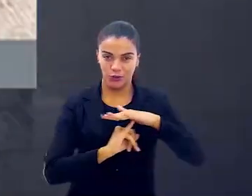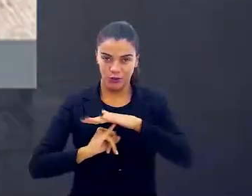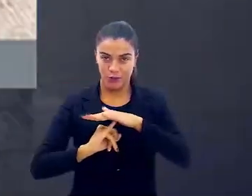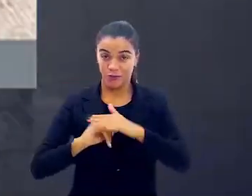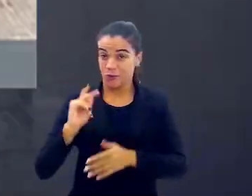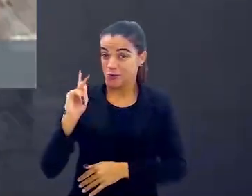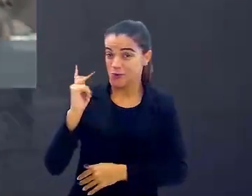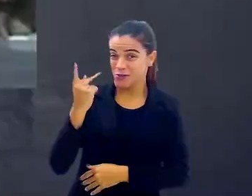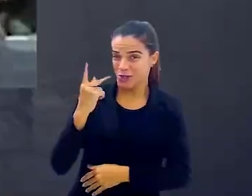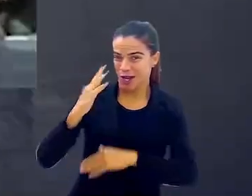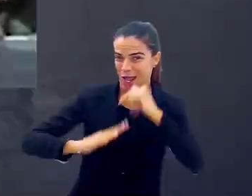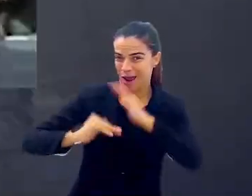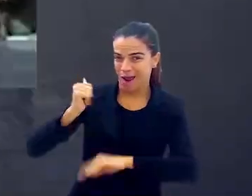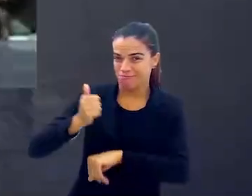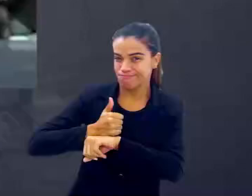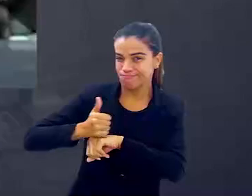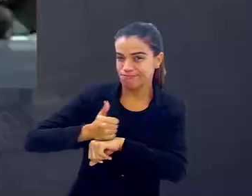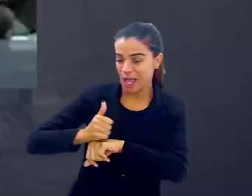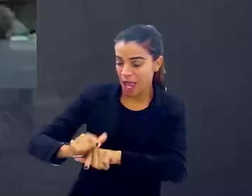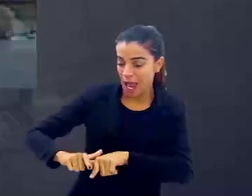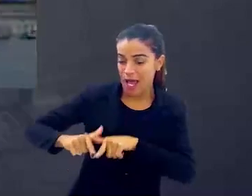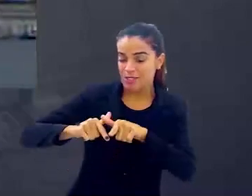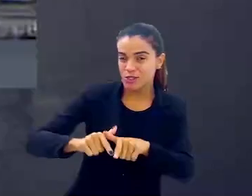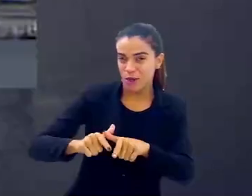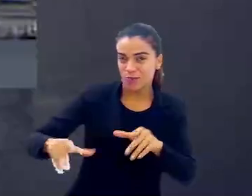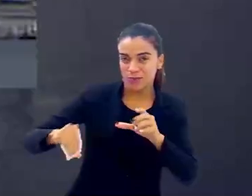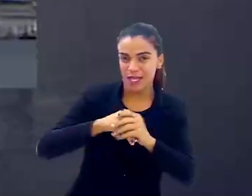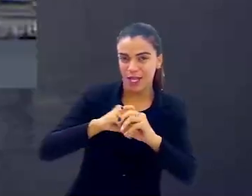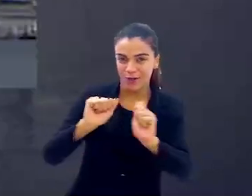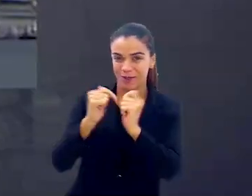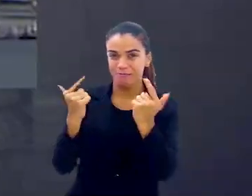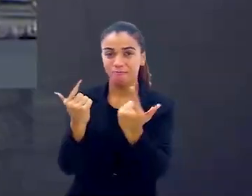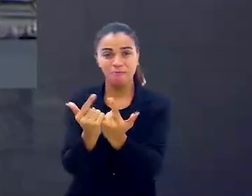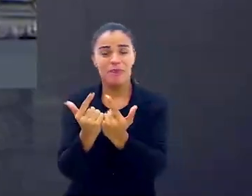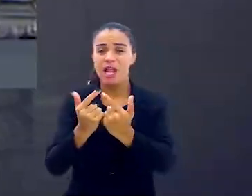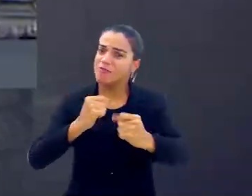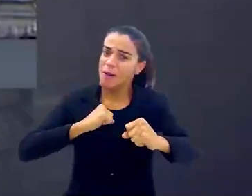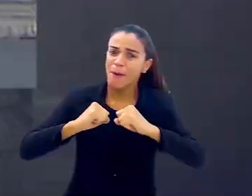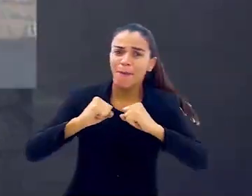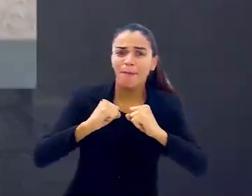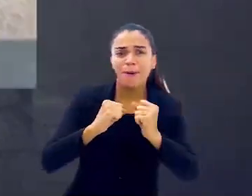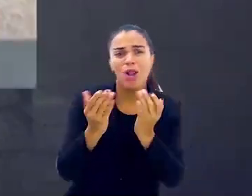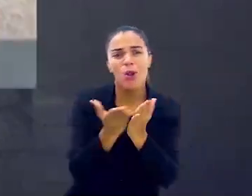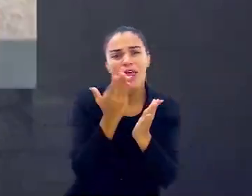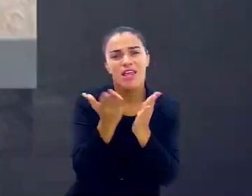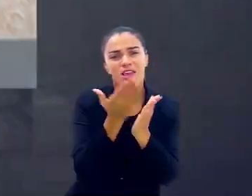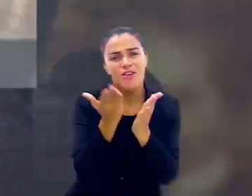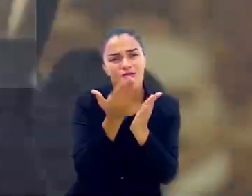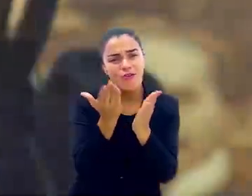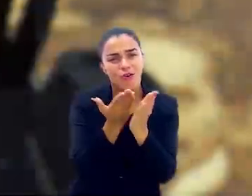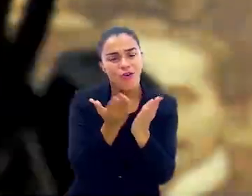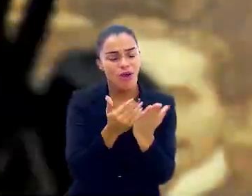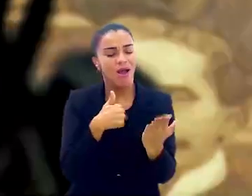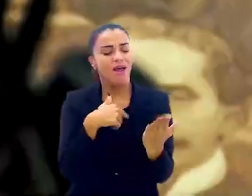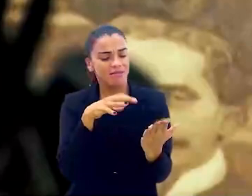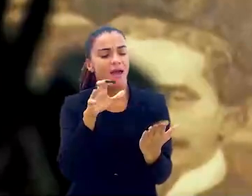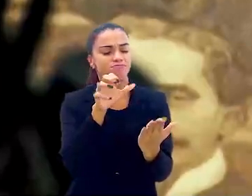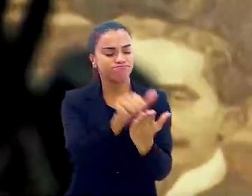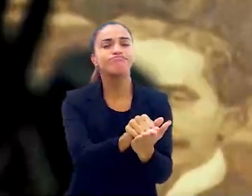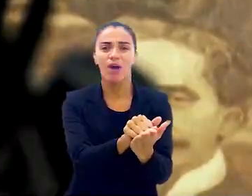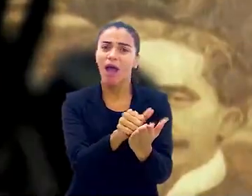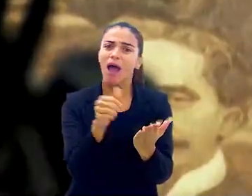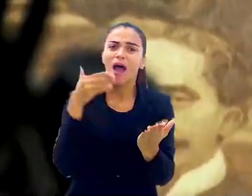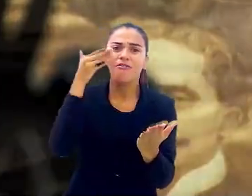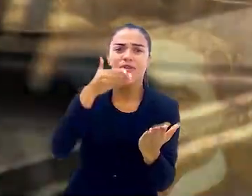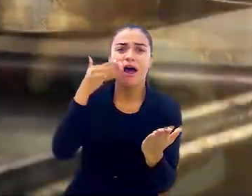das instituições. Historiadores, quando querem qualquer ação do legislativo, né, ele vai nos anais. Está lá preservado